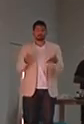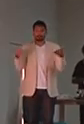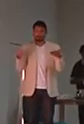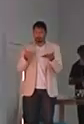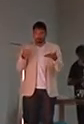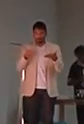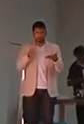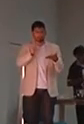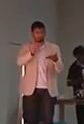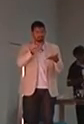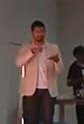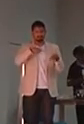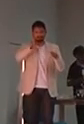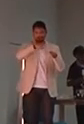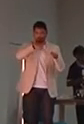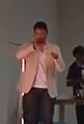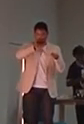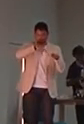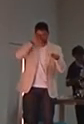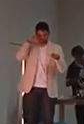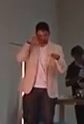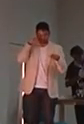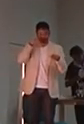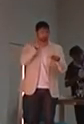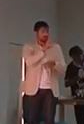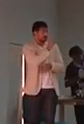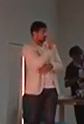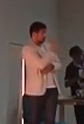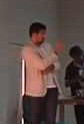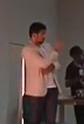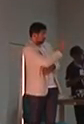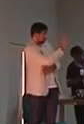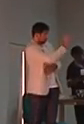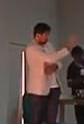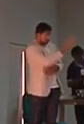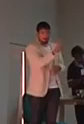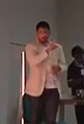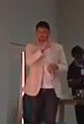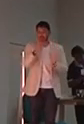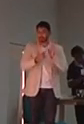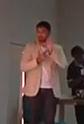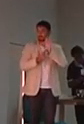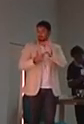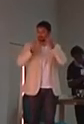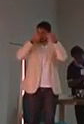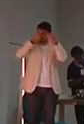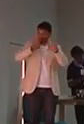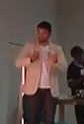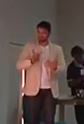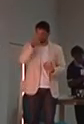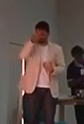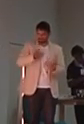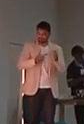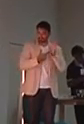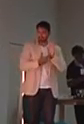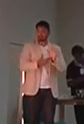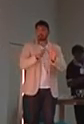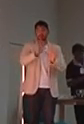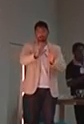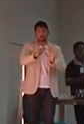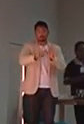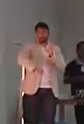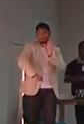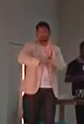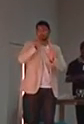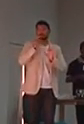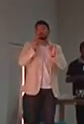com o sorteio, cada candidato irá se apresentar. Então, nesta ordem, o primeiro a se